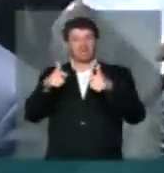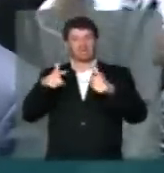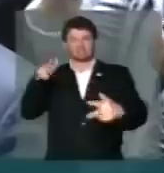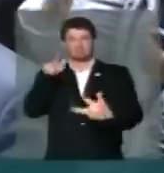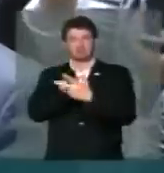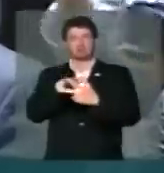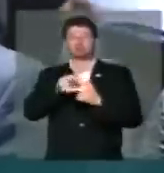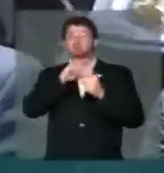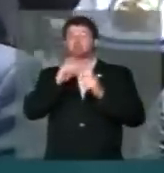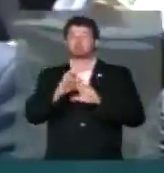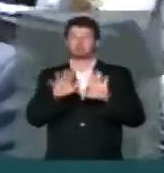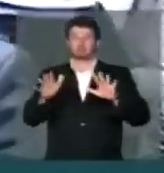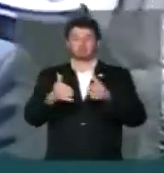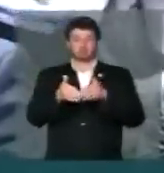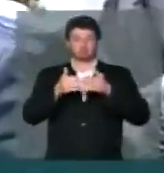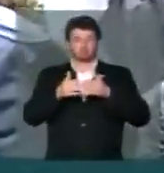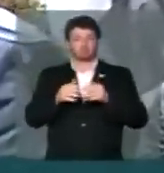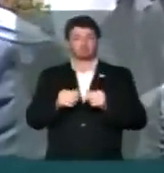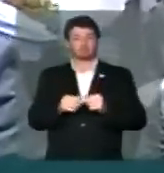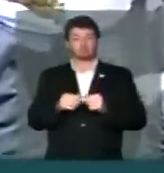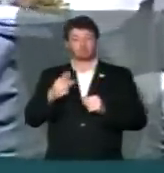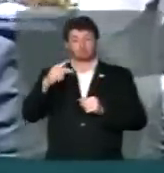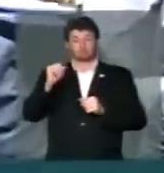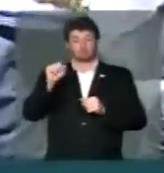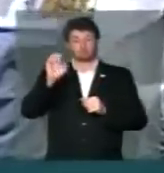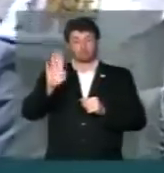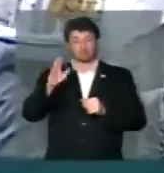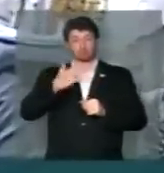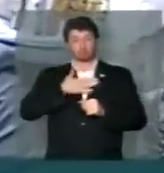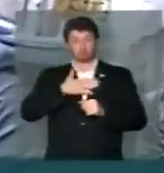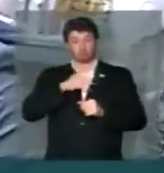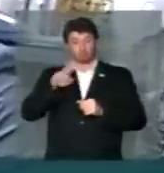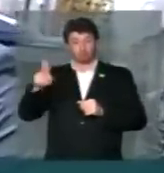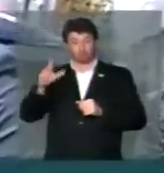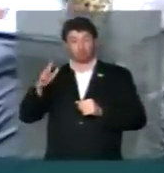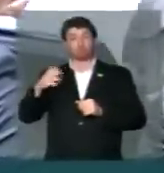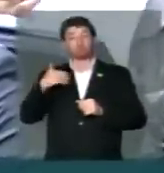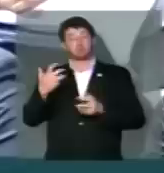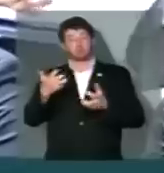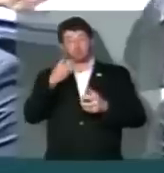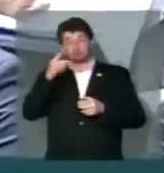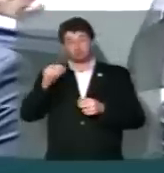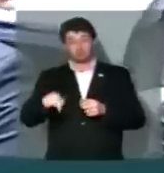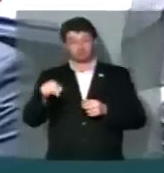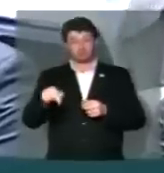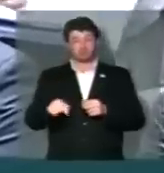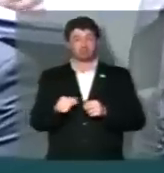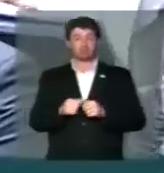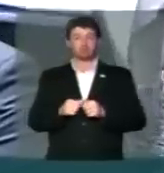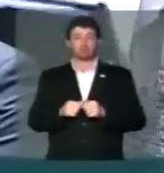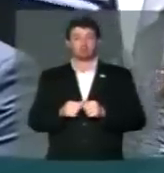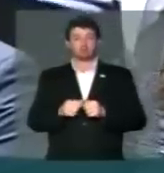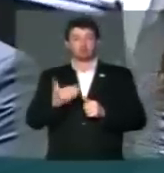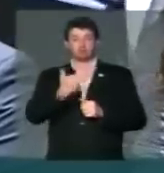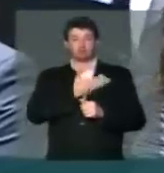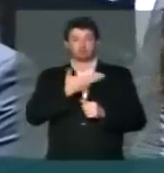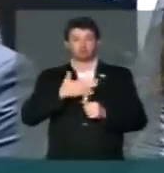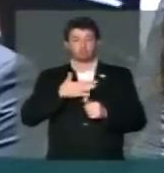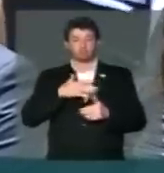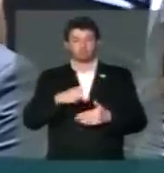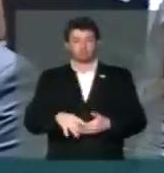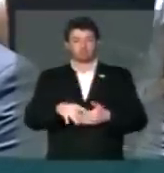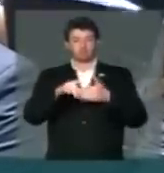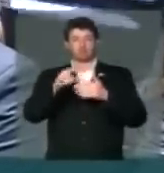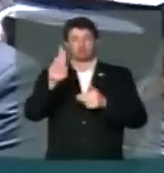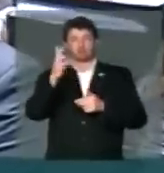quem quer que seja. Por isso, em nome do PSB, em meu nome particular, queria registrar aqui ao meu amigo, meu líder,